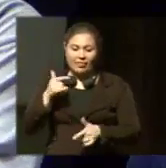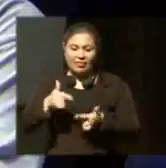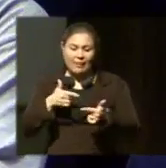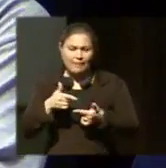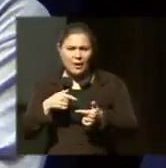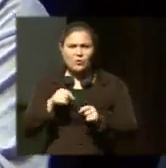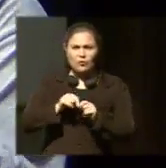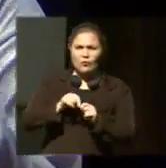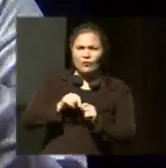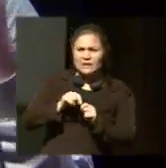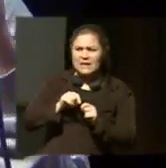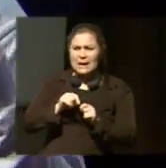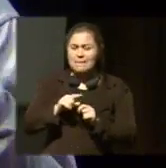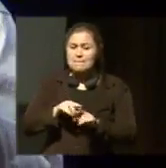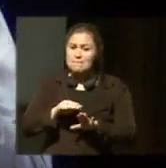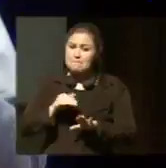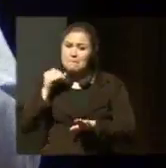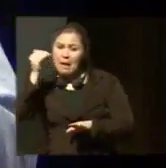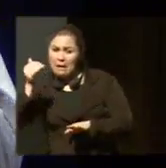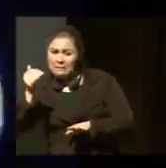vamos fazer. Além disso,